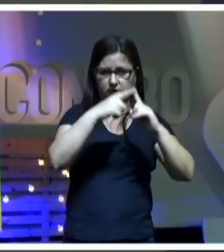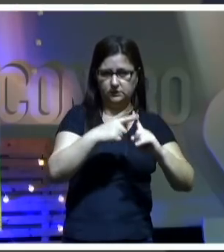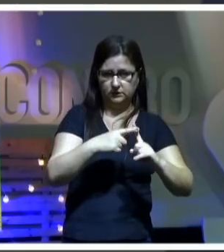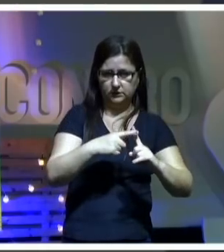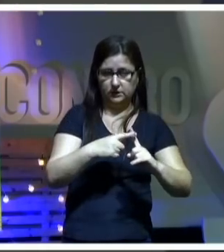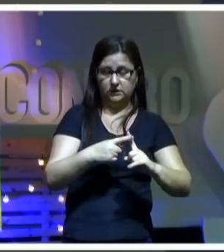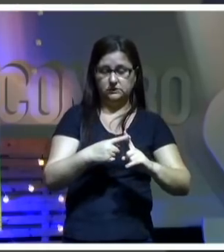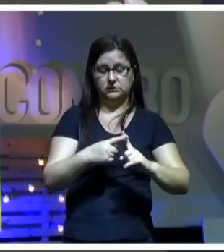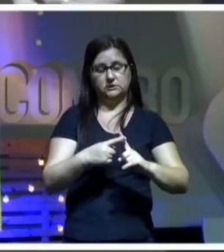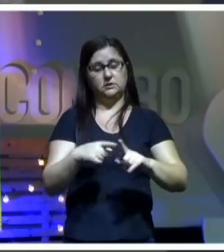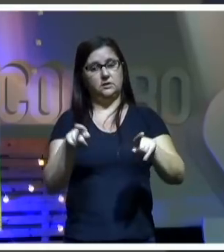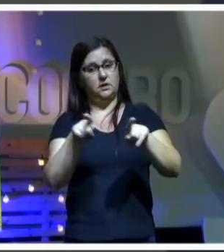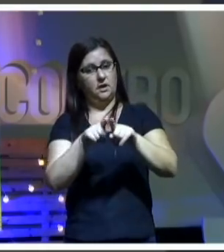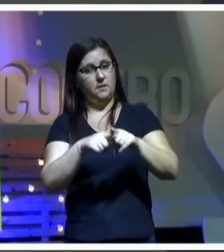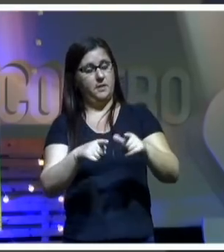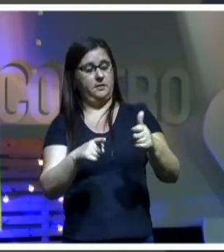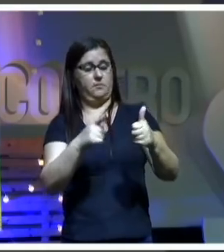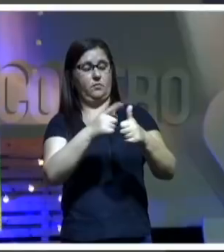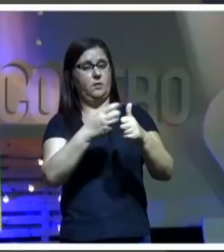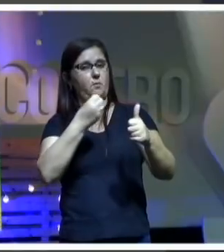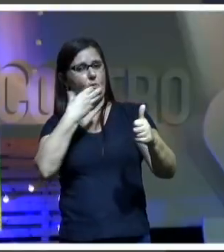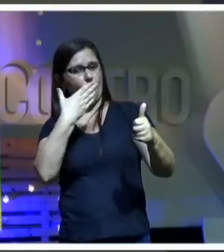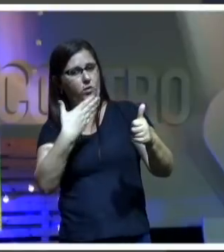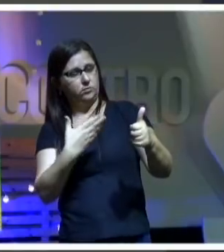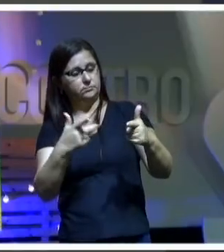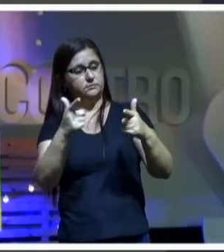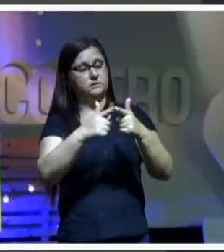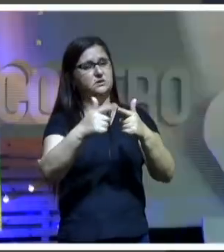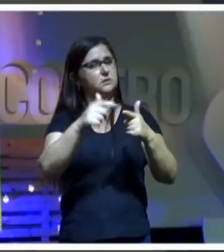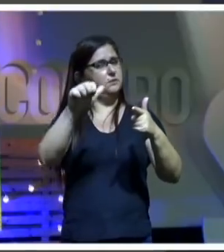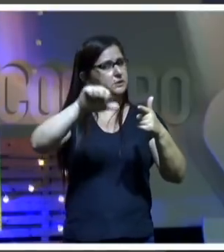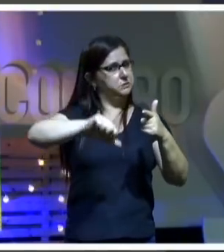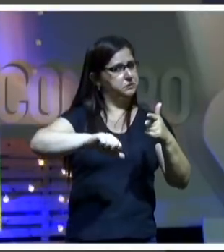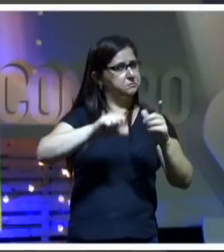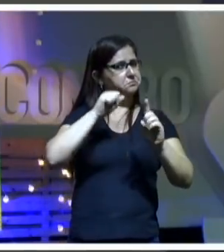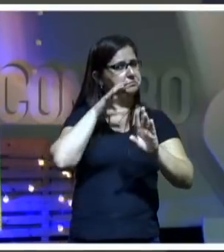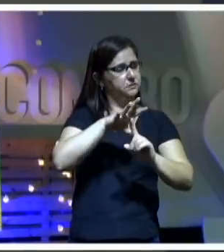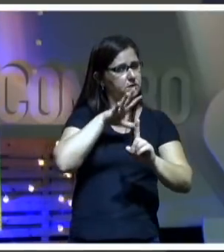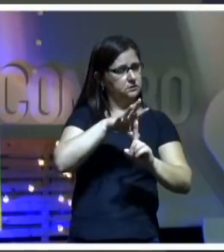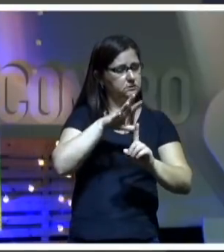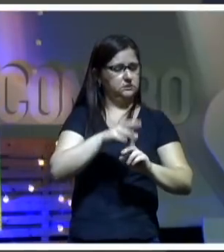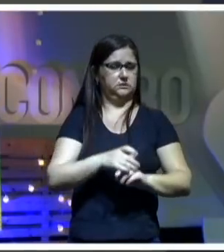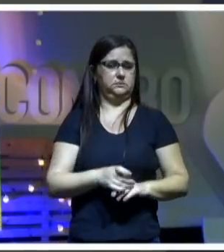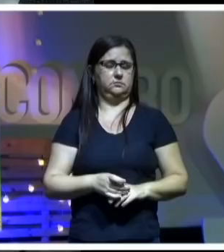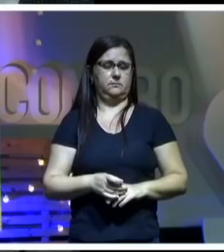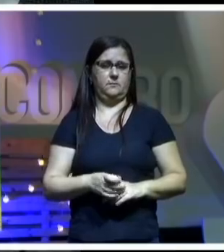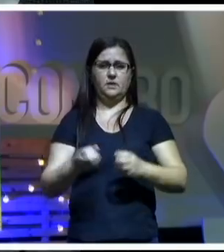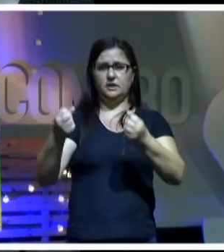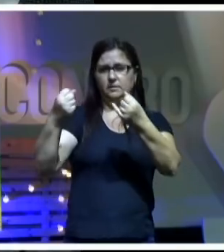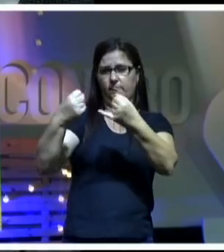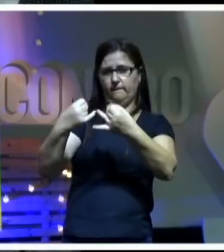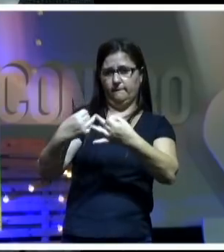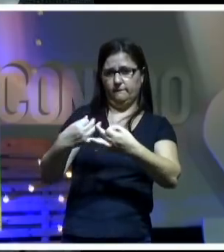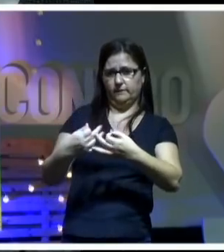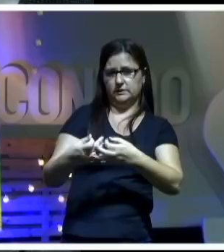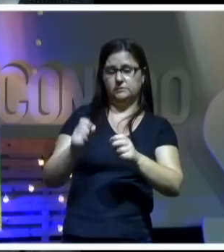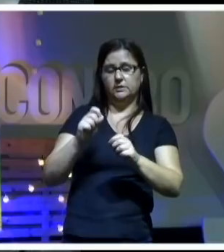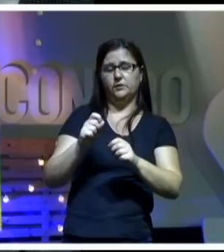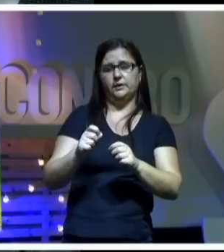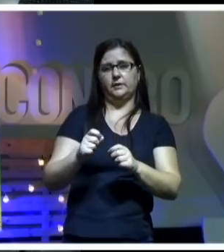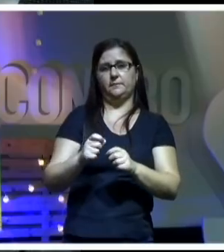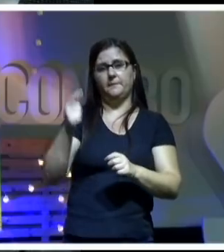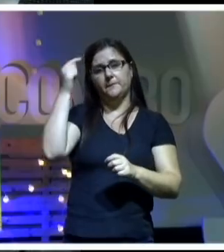positivamente e negativamente em cada um respectivamente em cada um dos modelos e ele continua dizendo o raciocínio